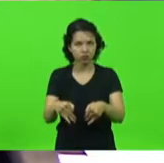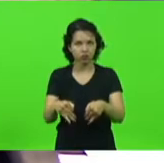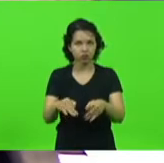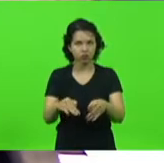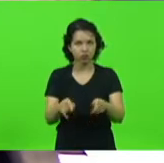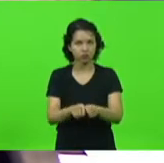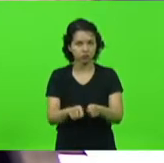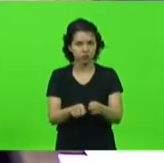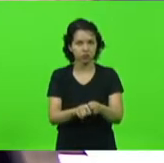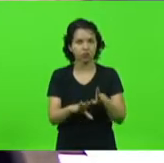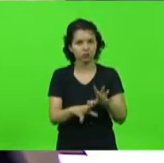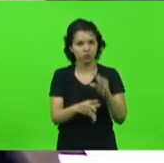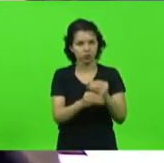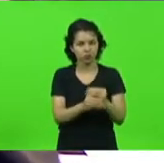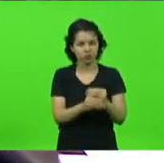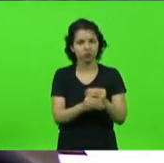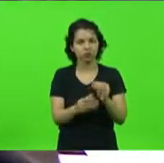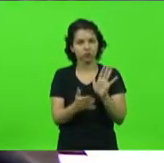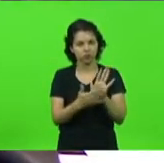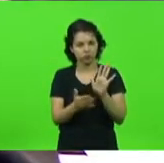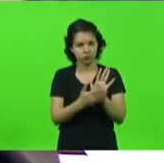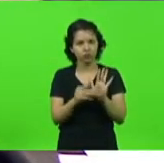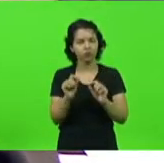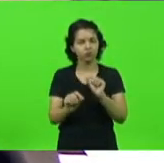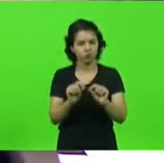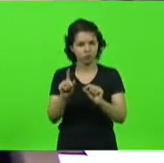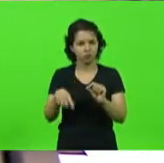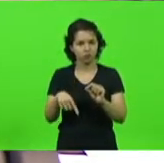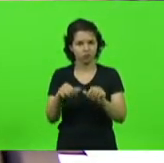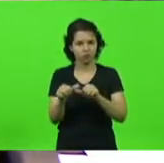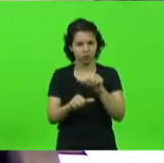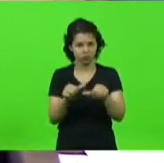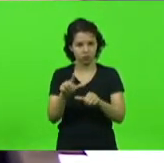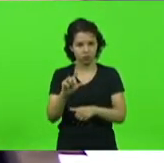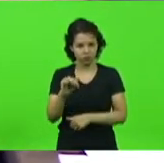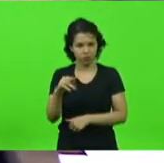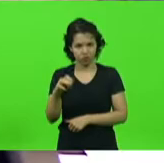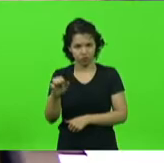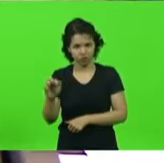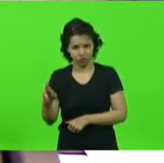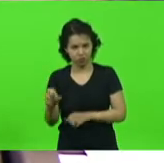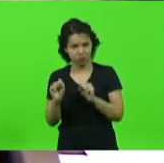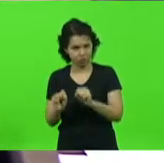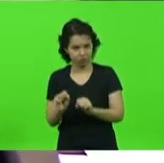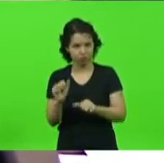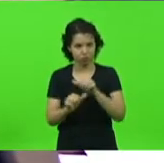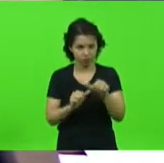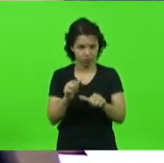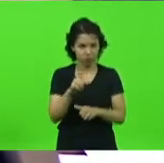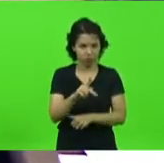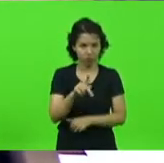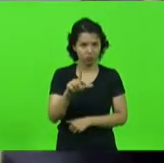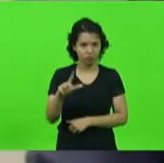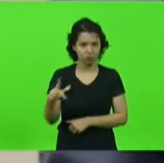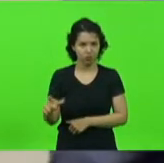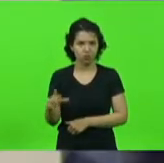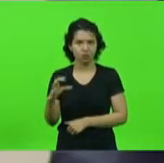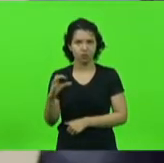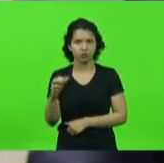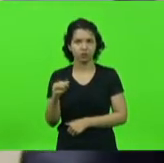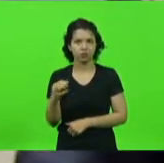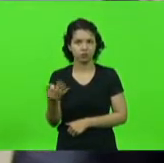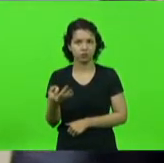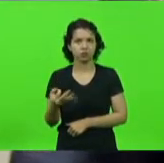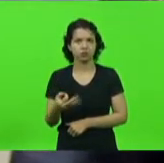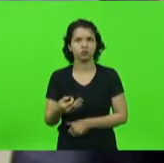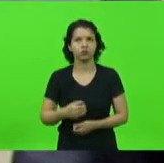emenda modificativa, que uma das propostas é justamente o reajuste linear, e aí pode mudar o PLC original. É isso, né, presidente? Perfeito.